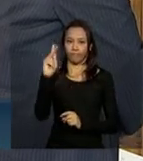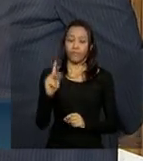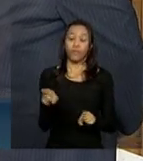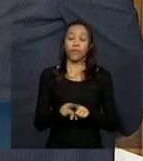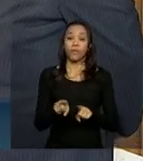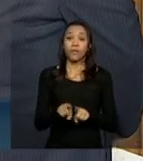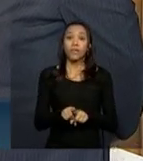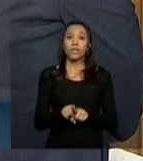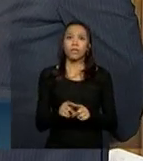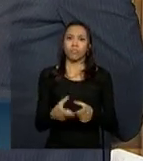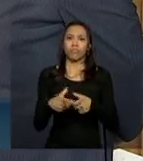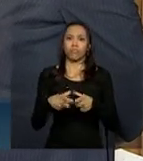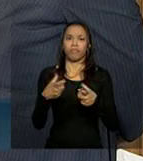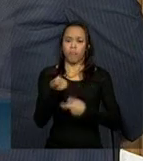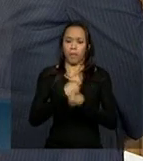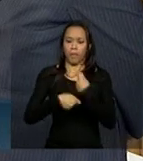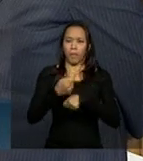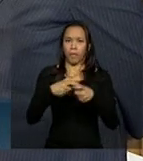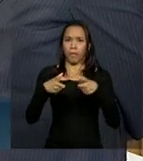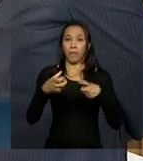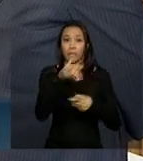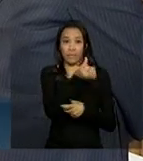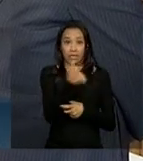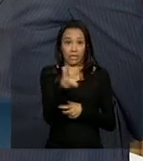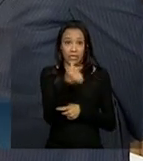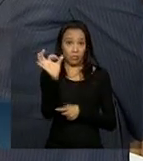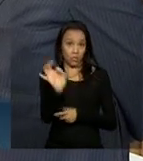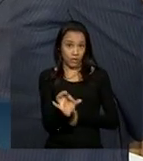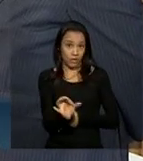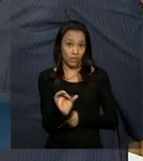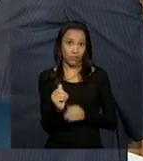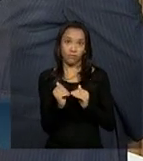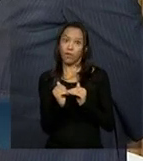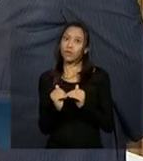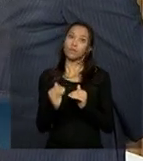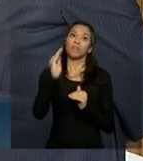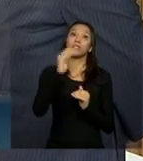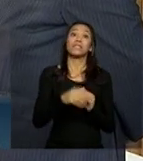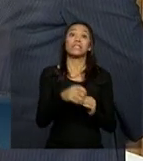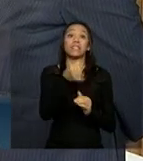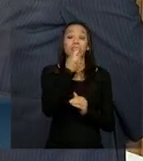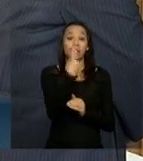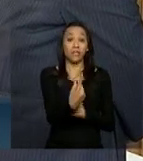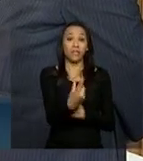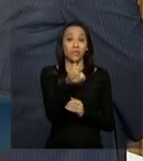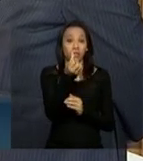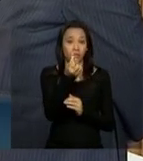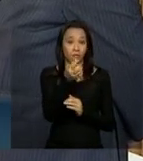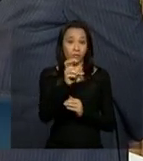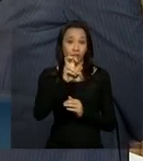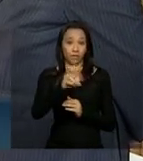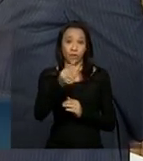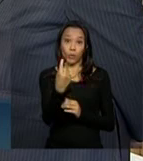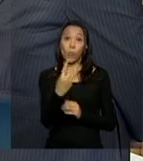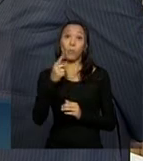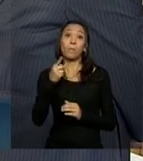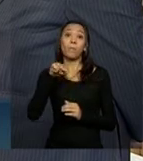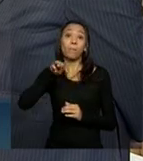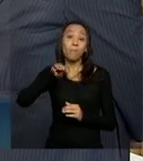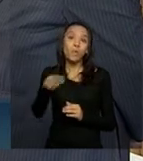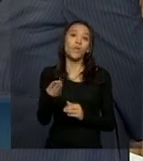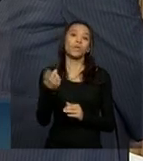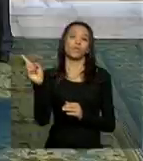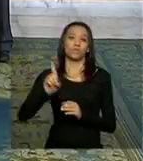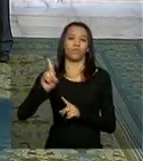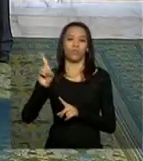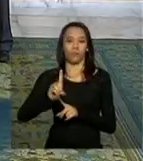país cresceu 66%, passando de 151 milhões de dólares para 252